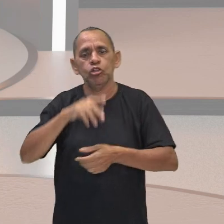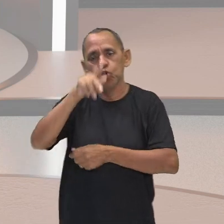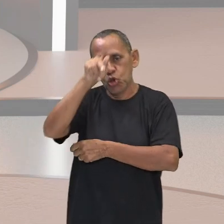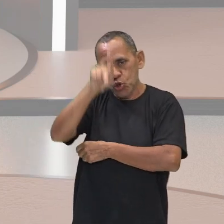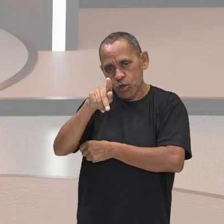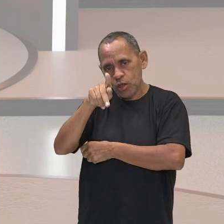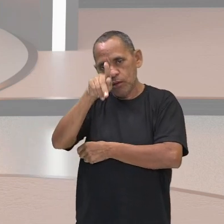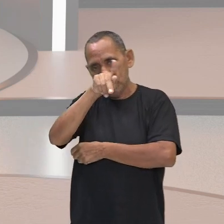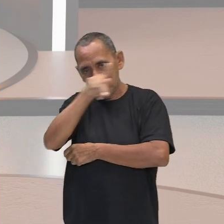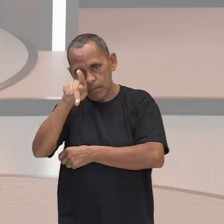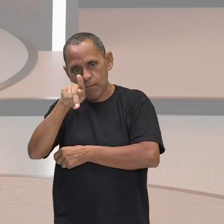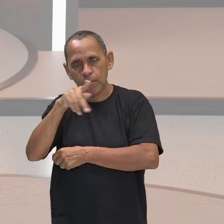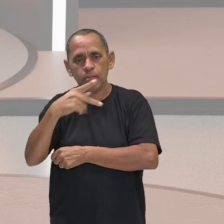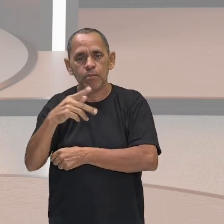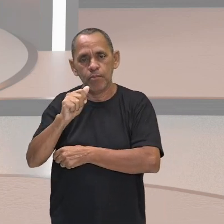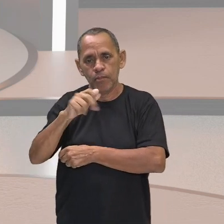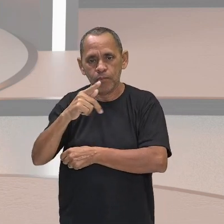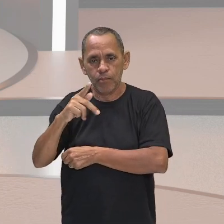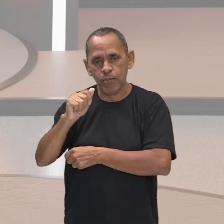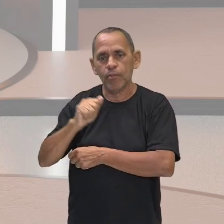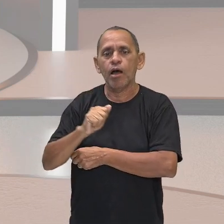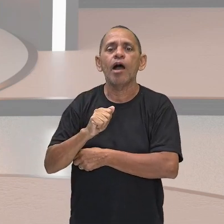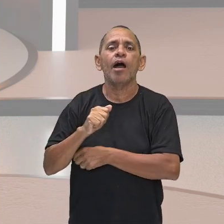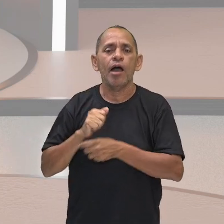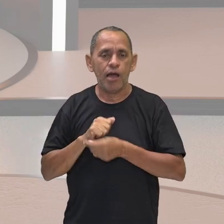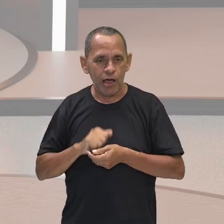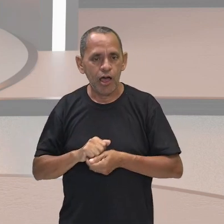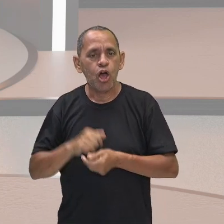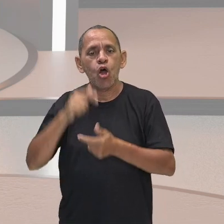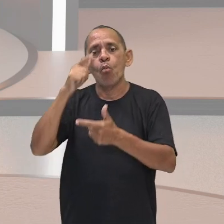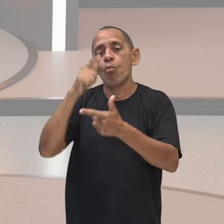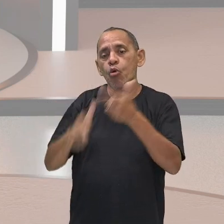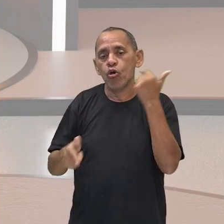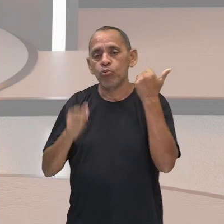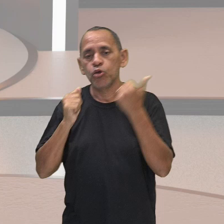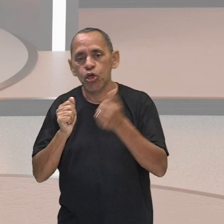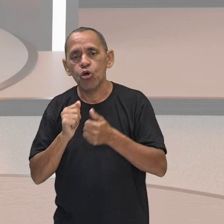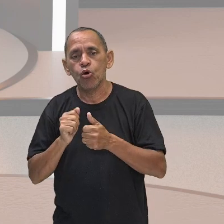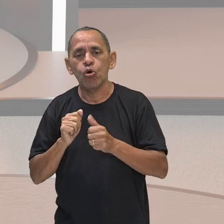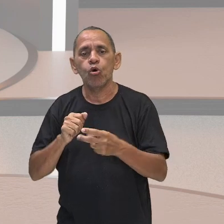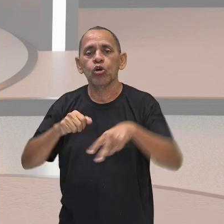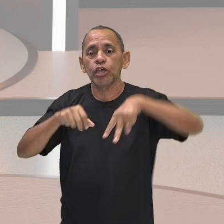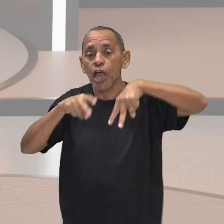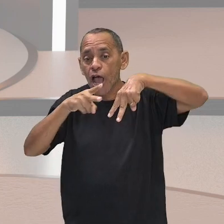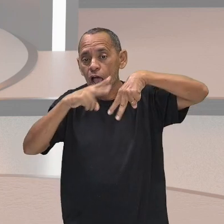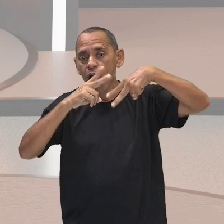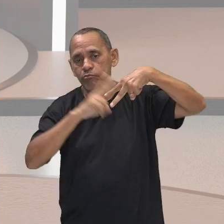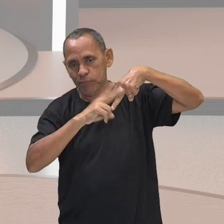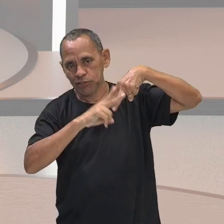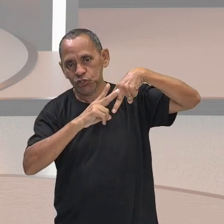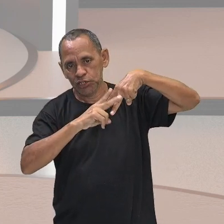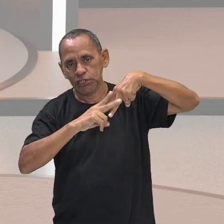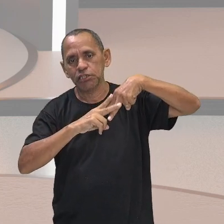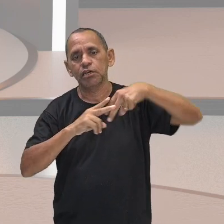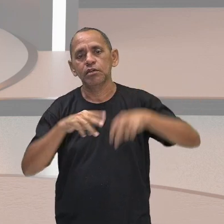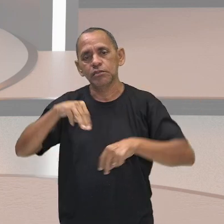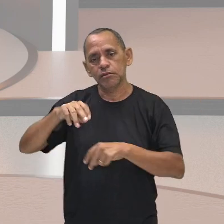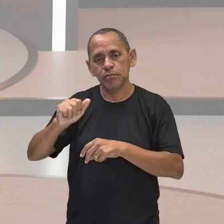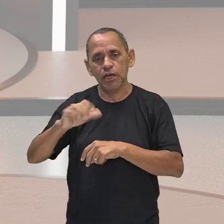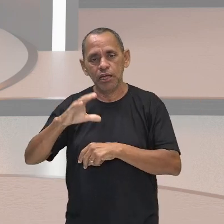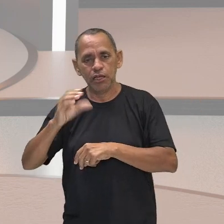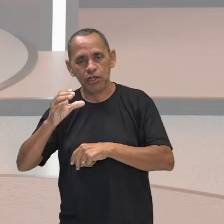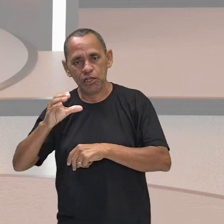condenou veementemente a maçonaria e afirmou a total incompatibilidade entre ser católico